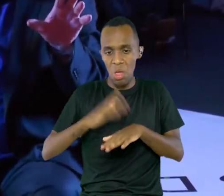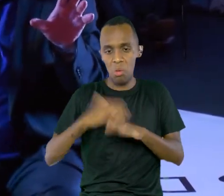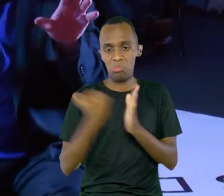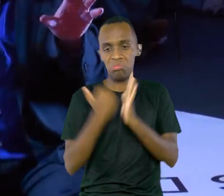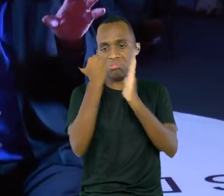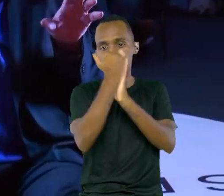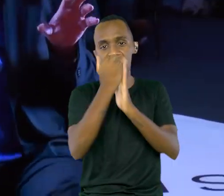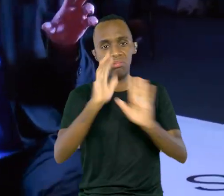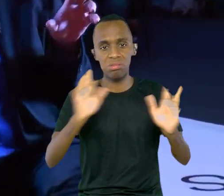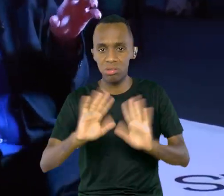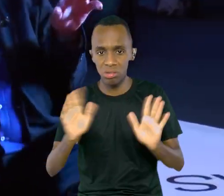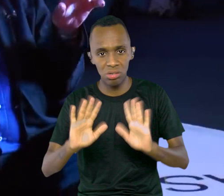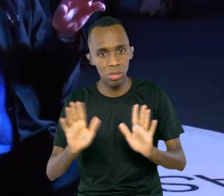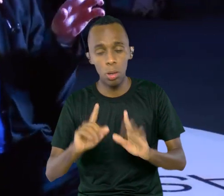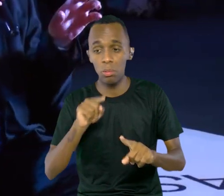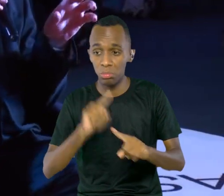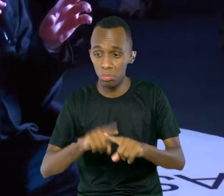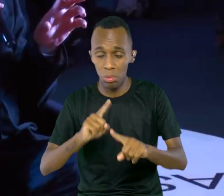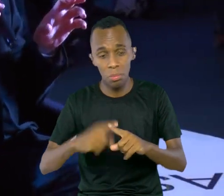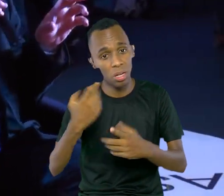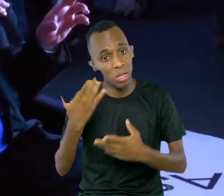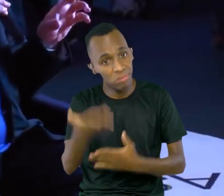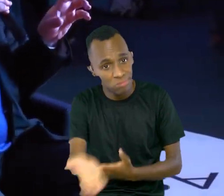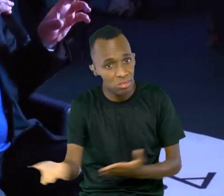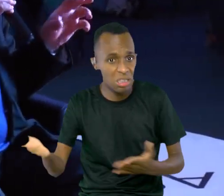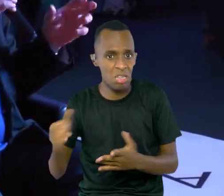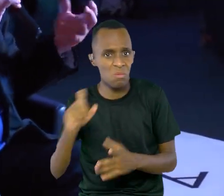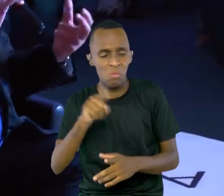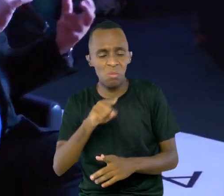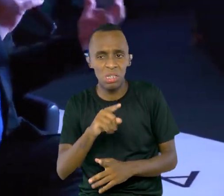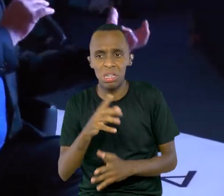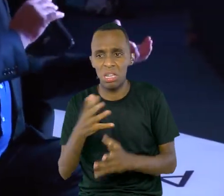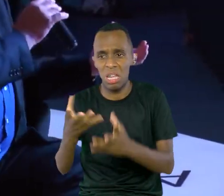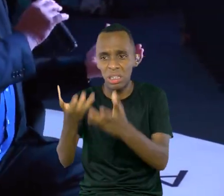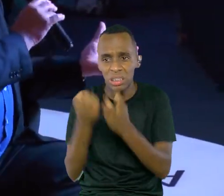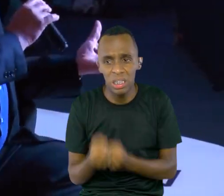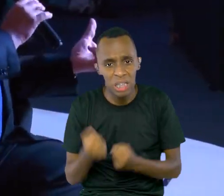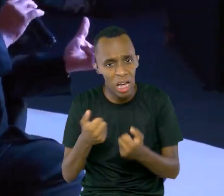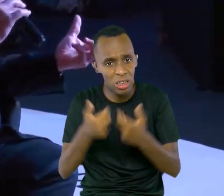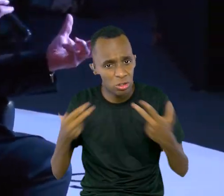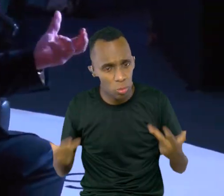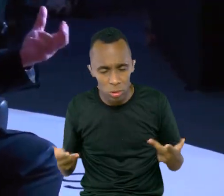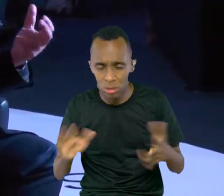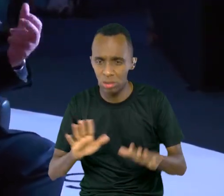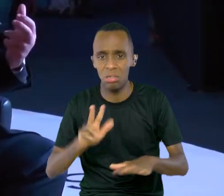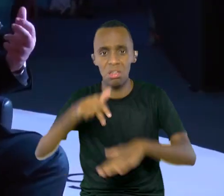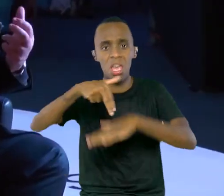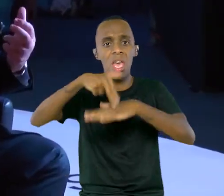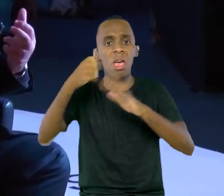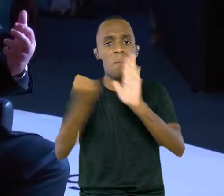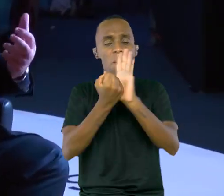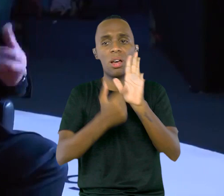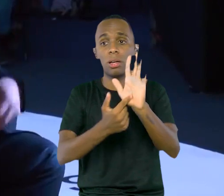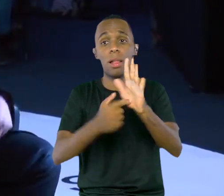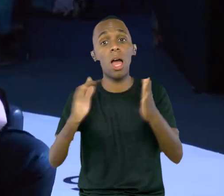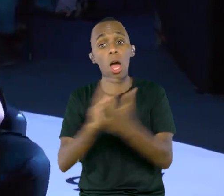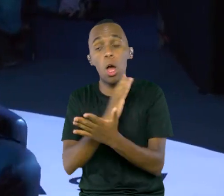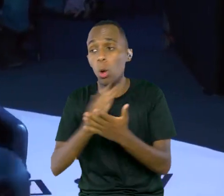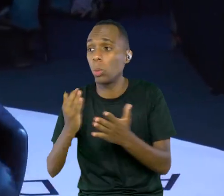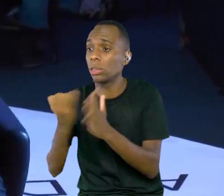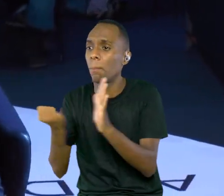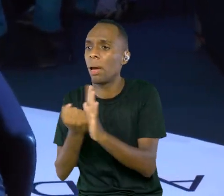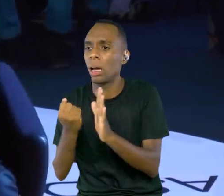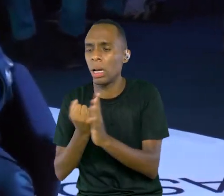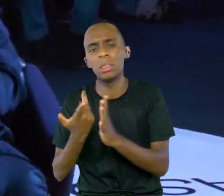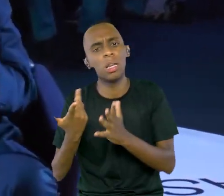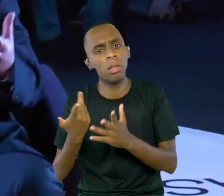que você possui. Não seja propriedade da tua propriedade, não seja servo daquilo que você tem que ser senhor. E há pessoas que